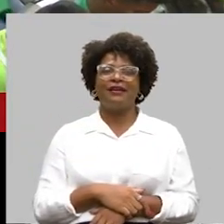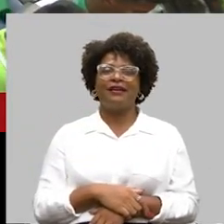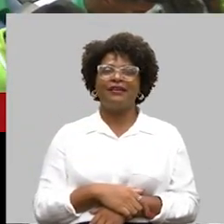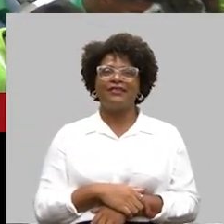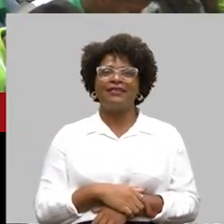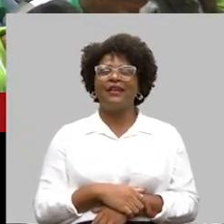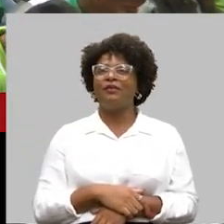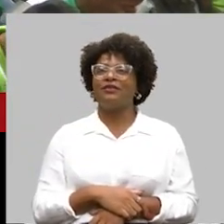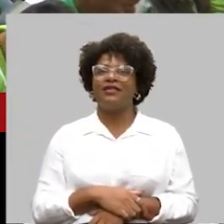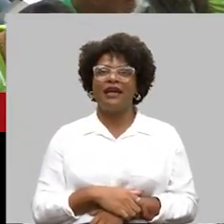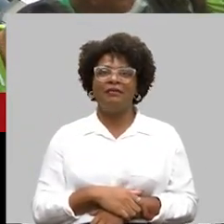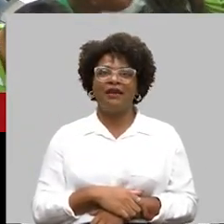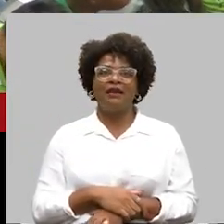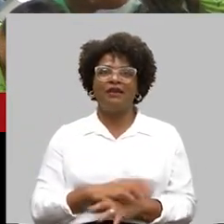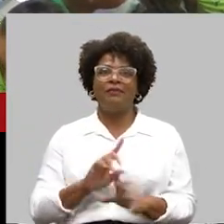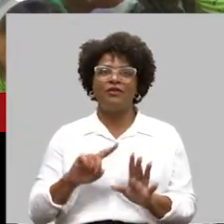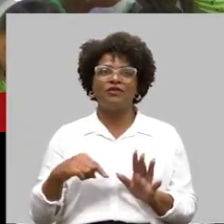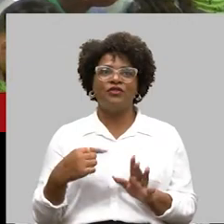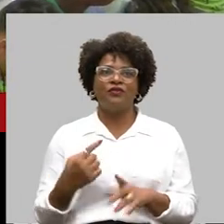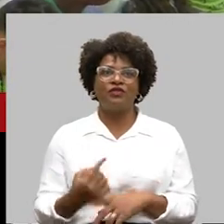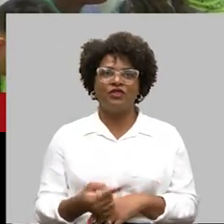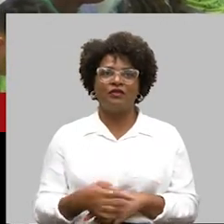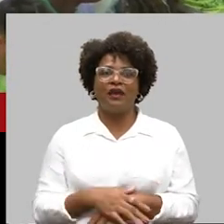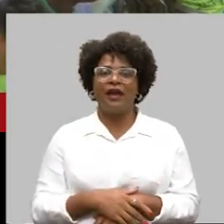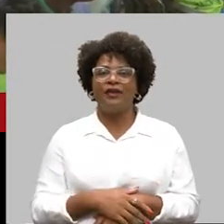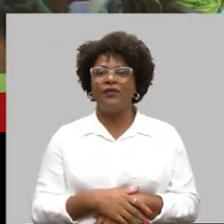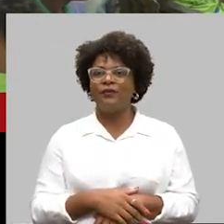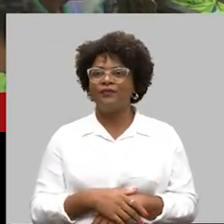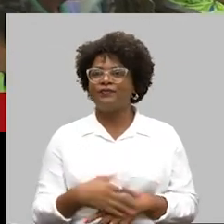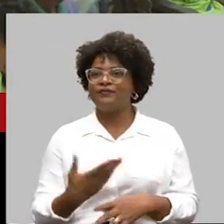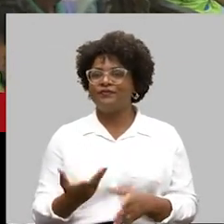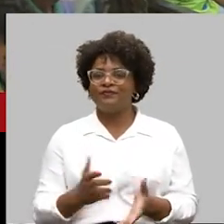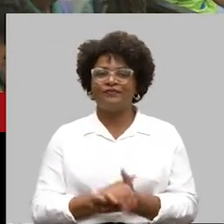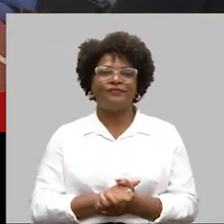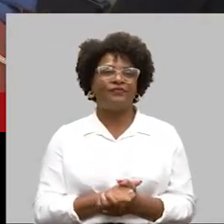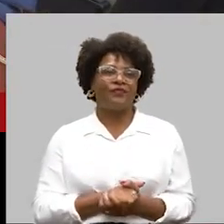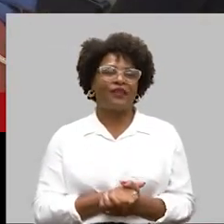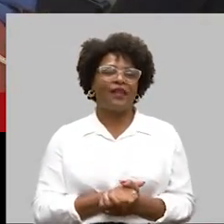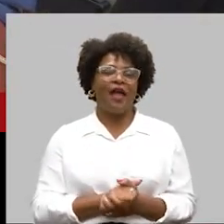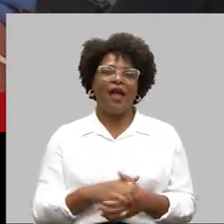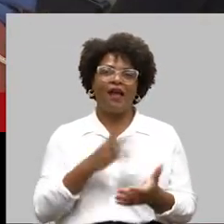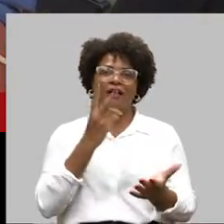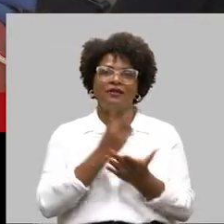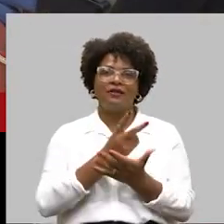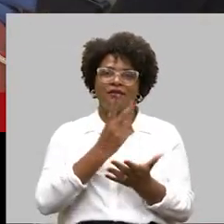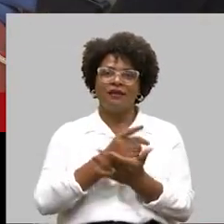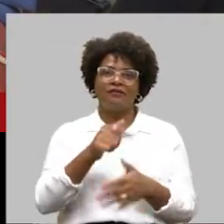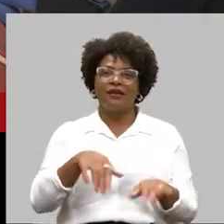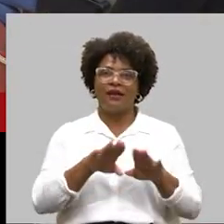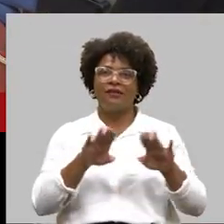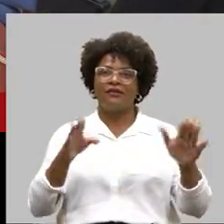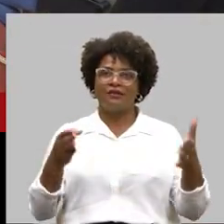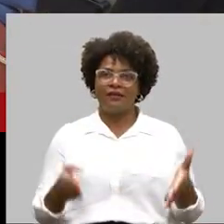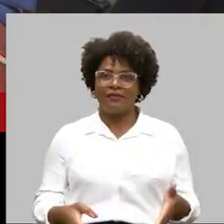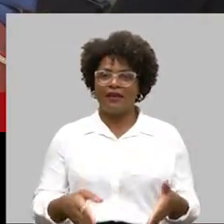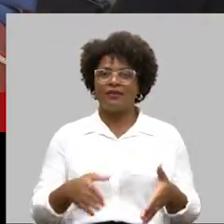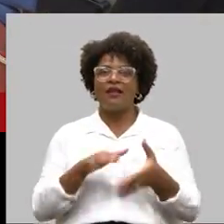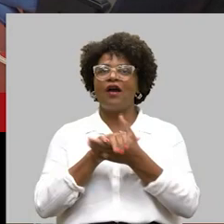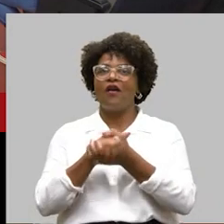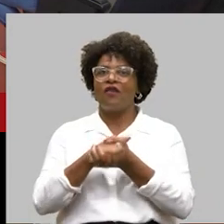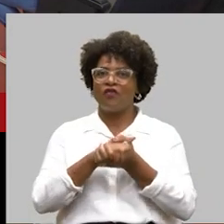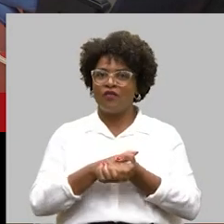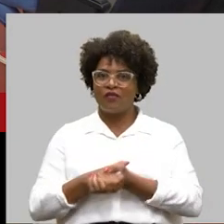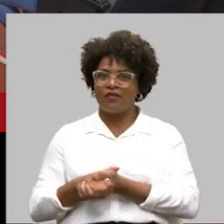né João a isab a companheira do MST enfim todos aqui desta mesa cumprimentar o Padre João